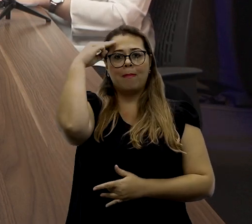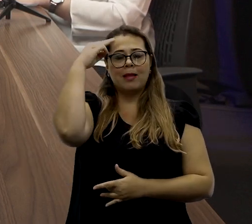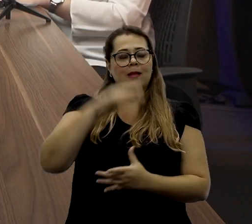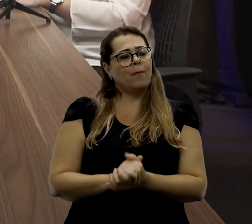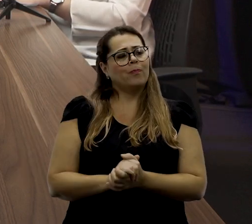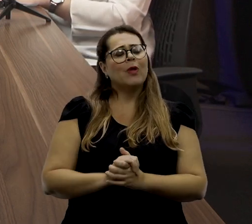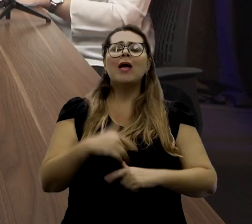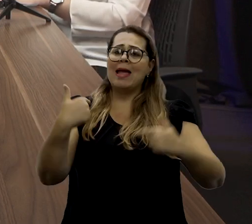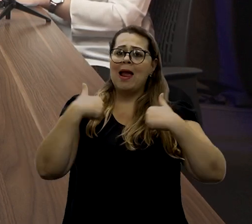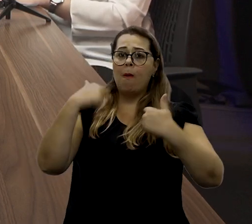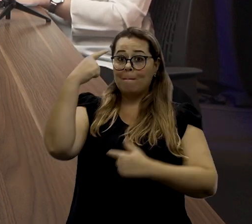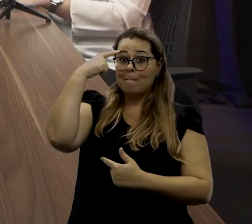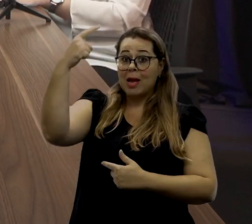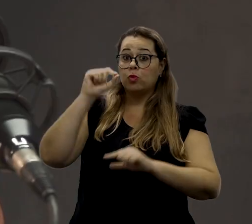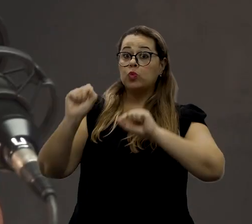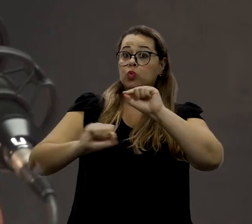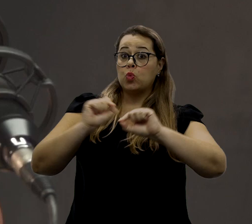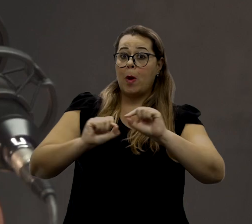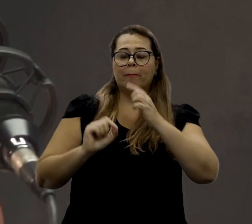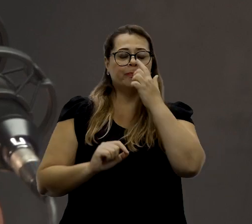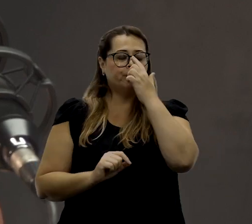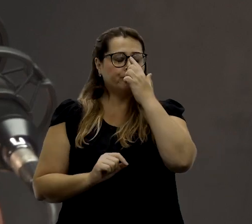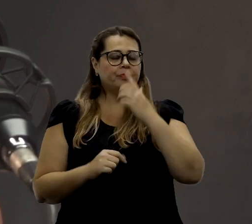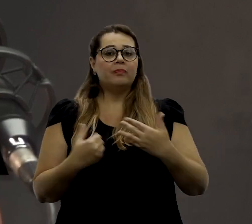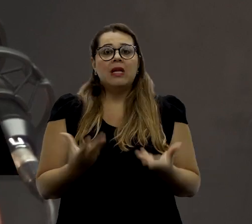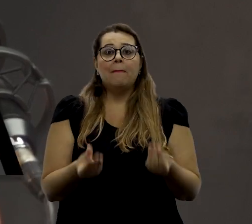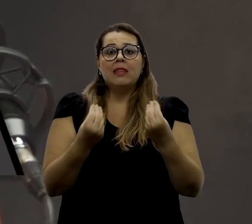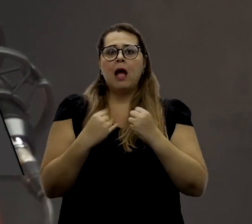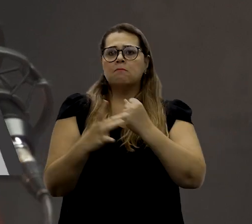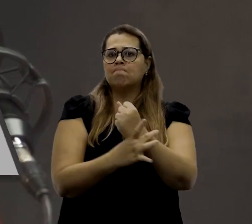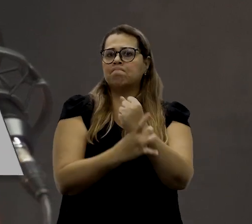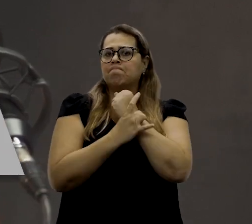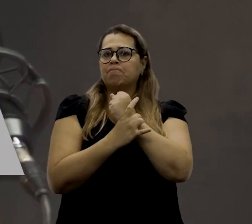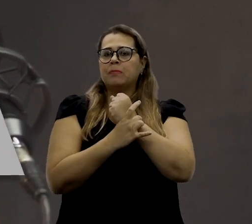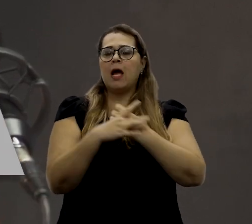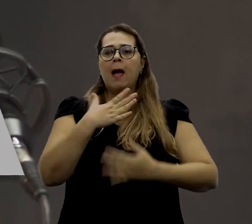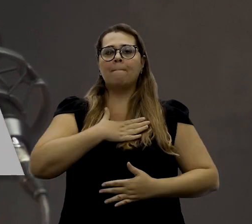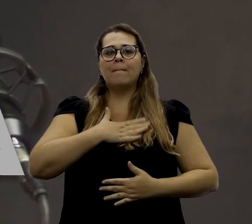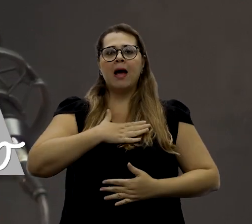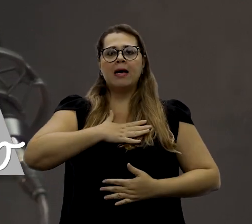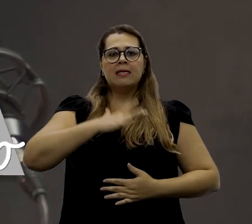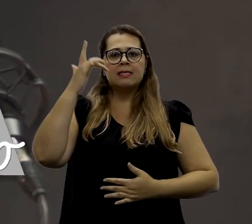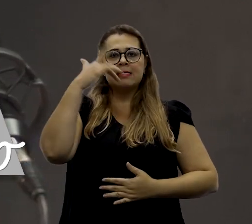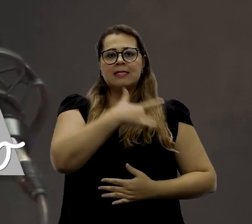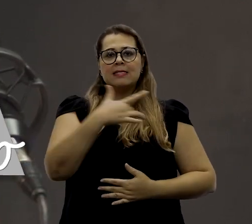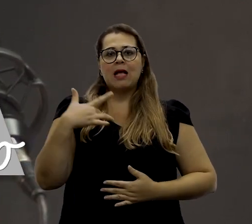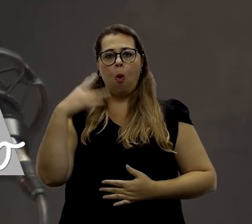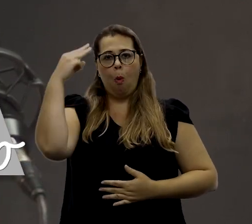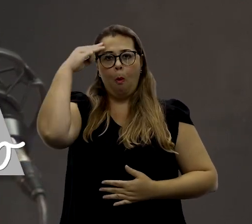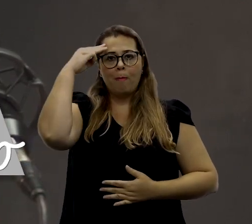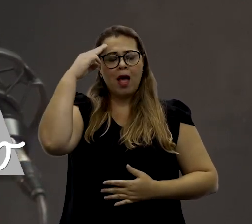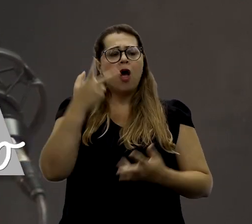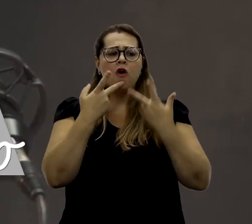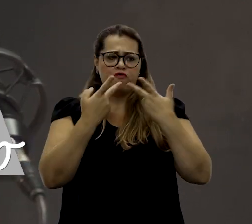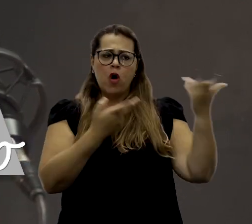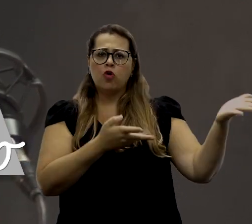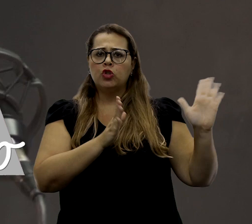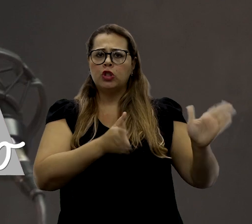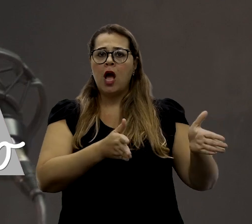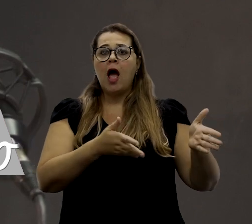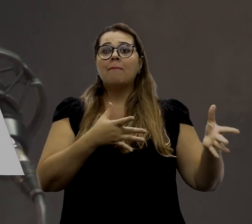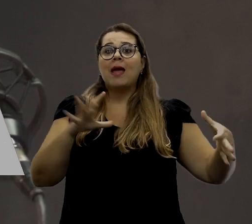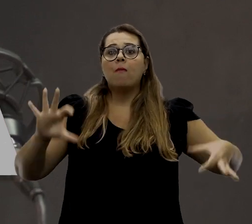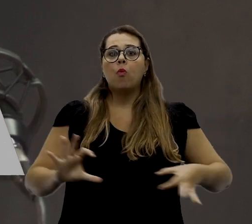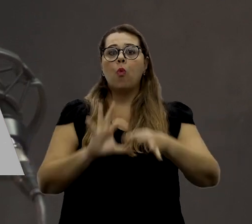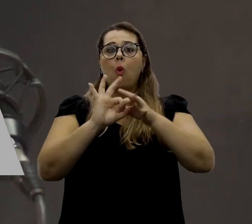Eu penso o seguinte, né? Para a gente preservar a nossa saúde mental, é necessário que a gente, como diz o Ronilson, nos conectamos com